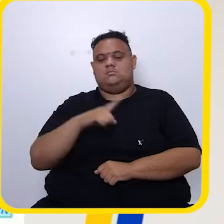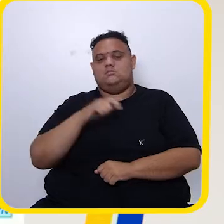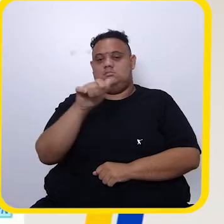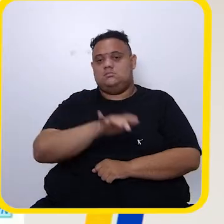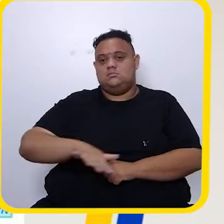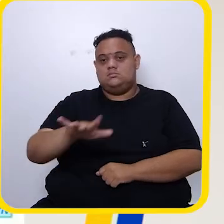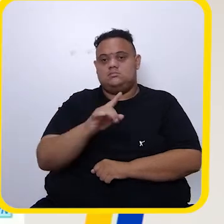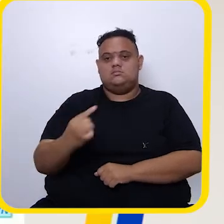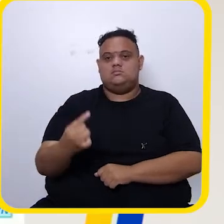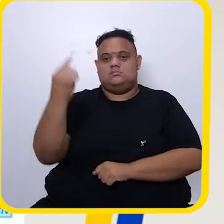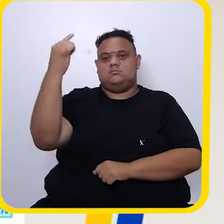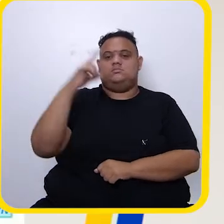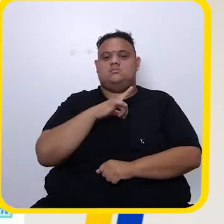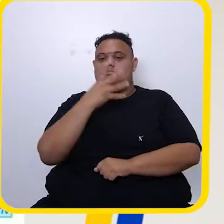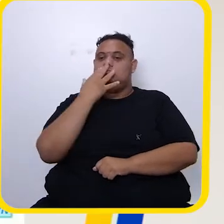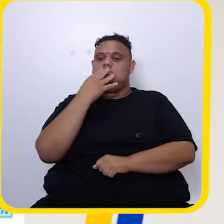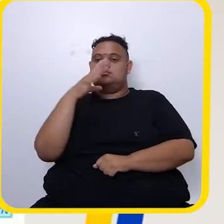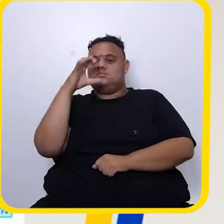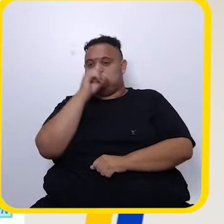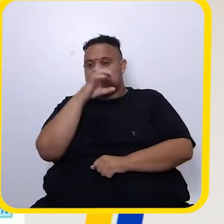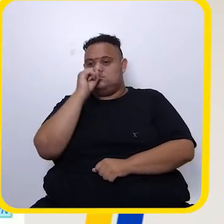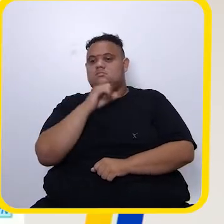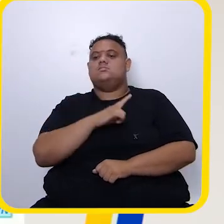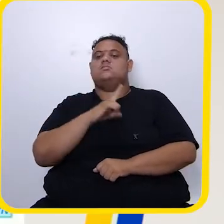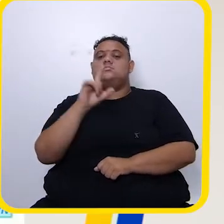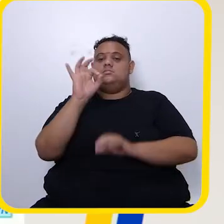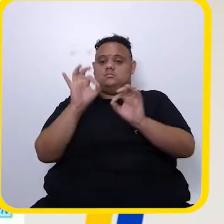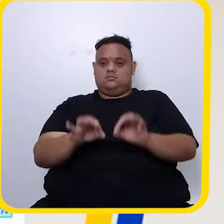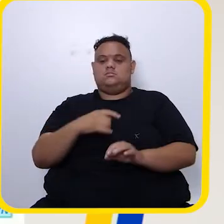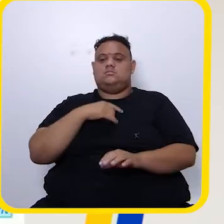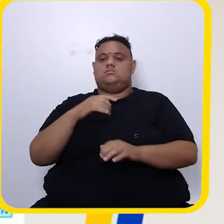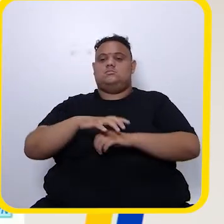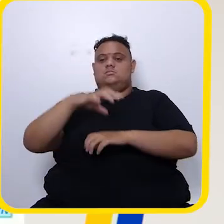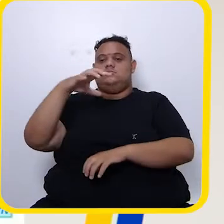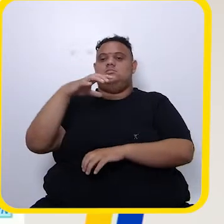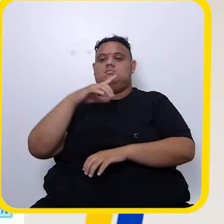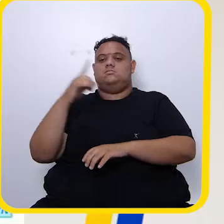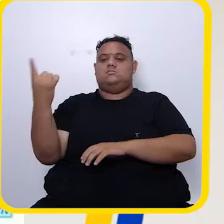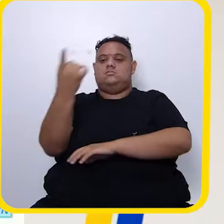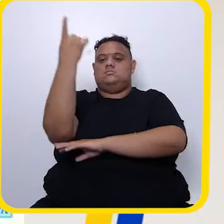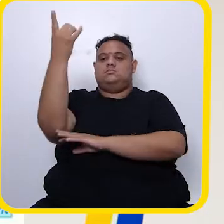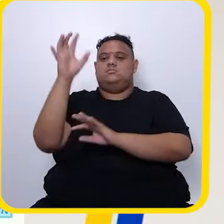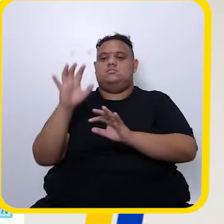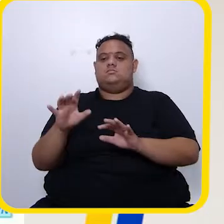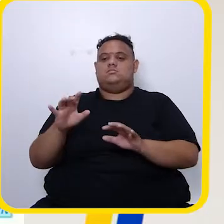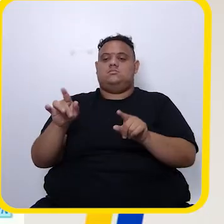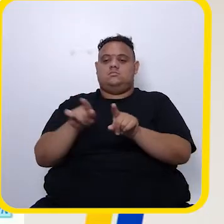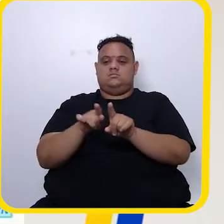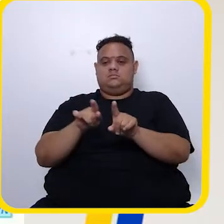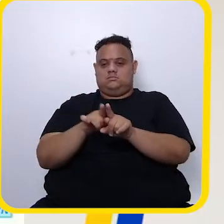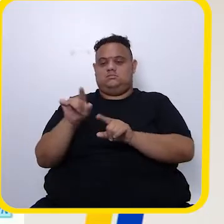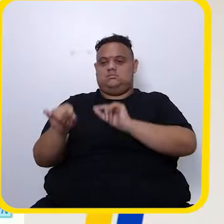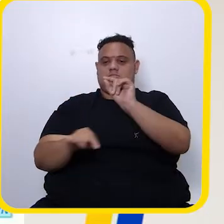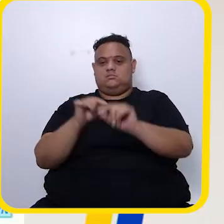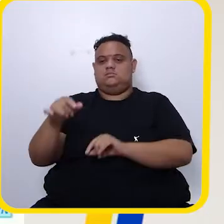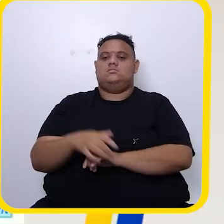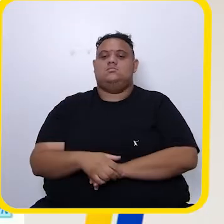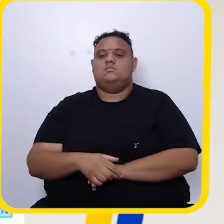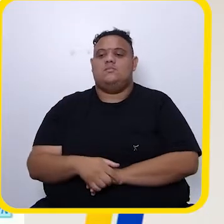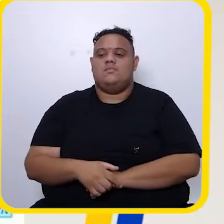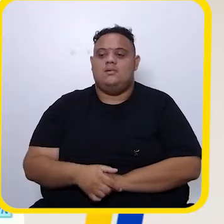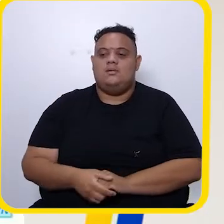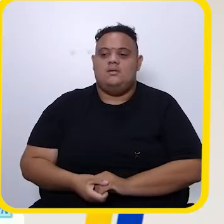um pouco mais altas de cor laranja. E com destaque, né, de uma maior altitude na Serra Maestra, né, que